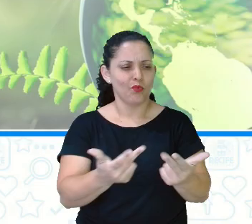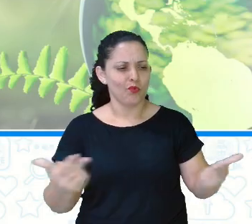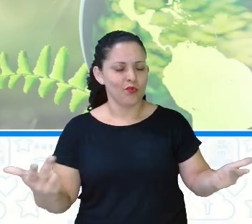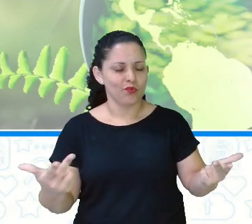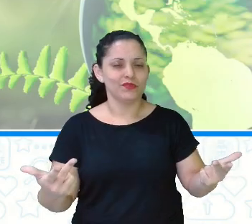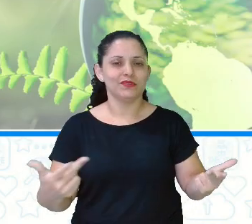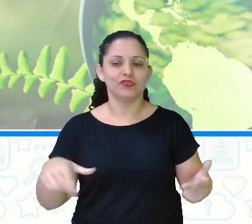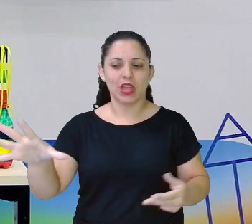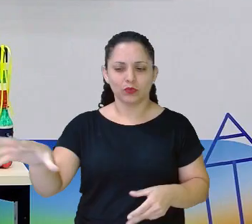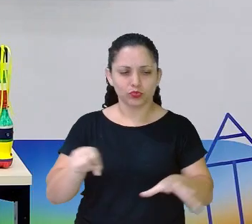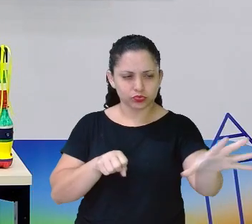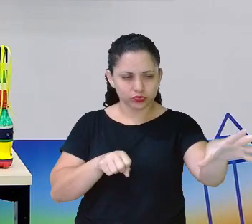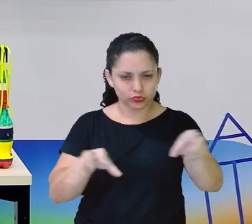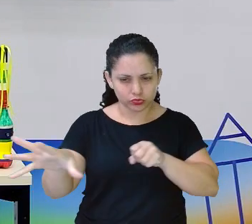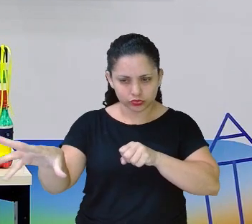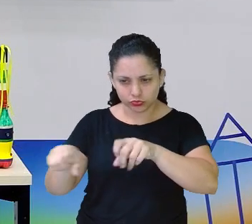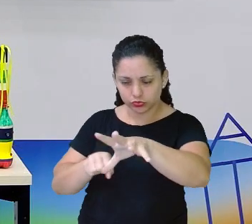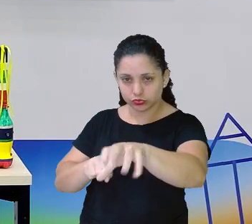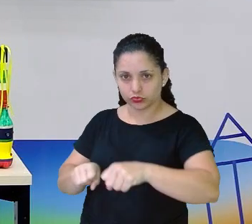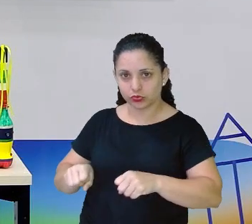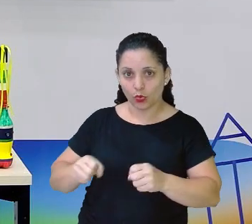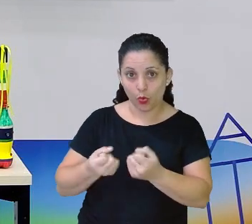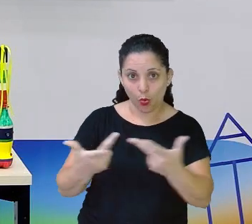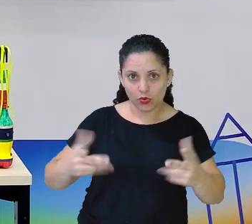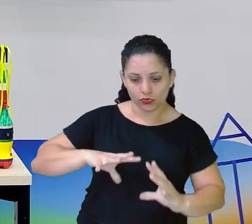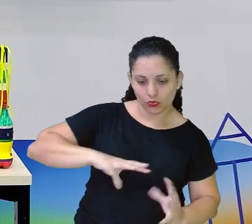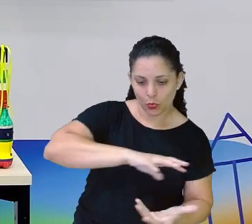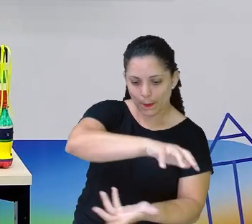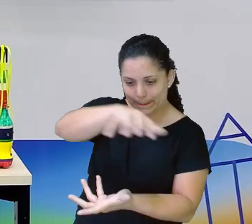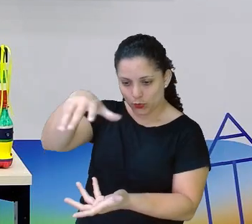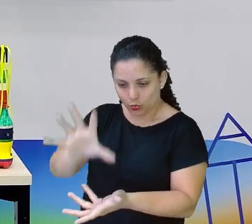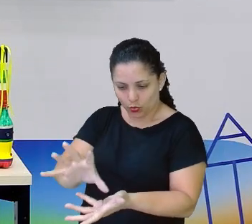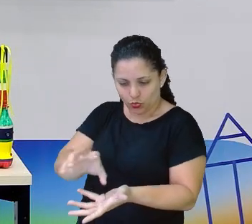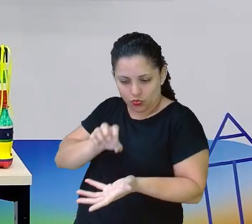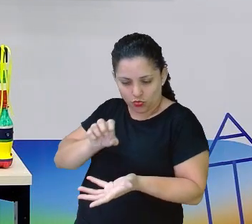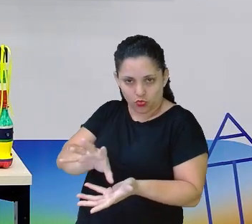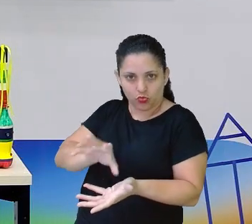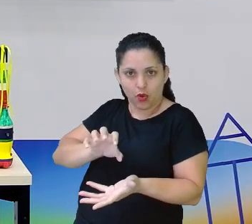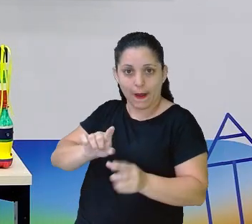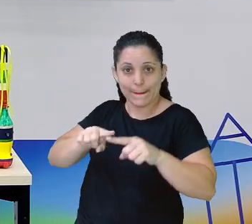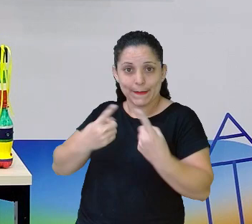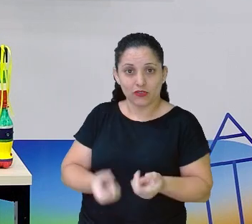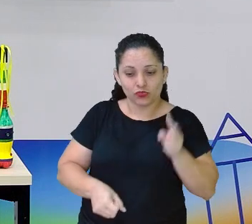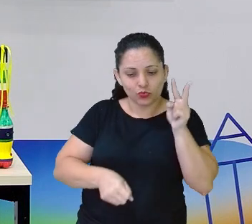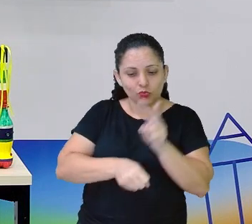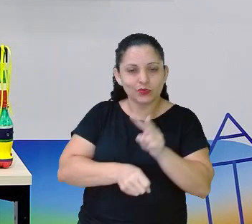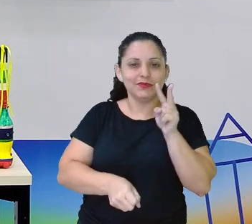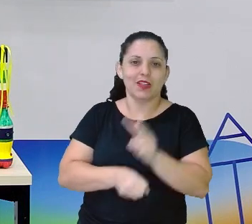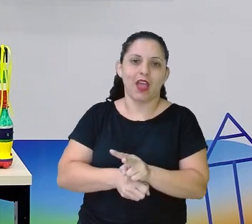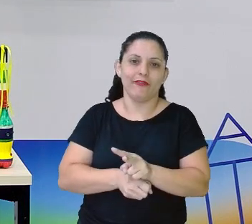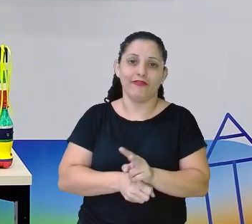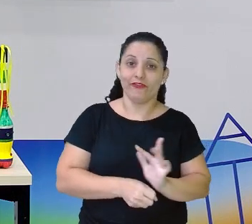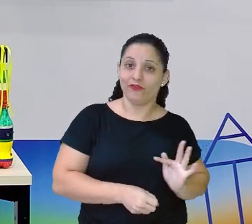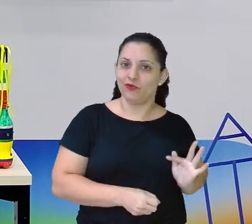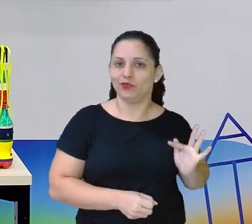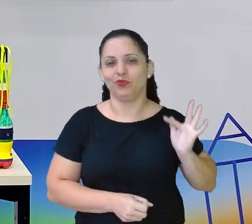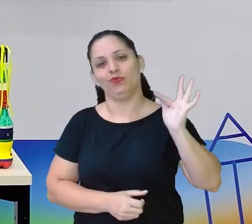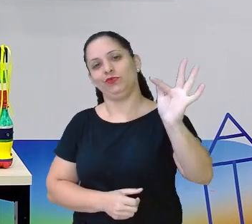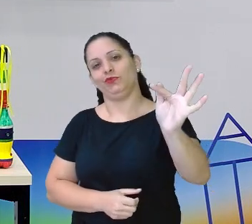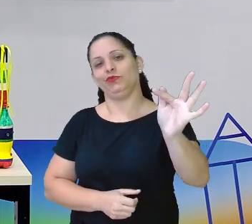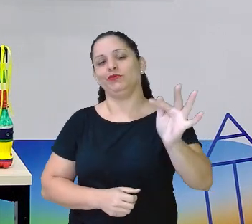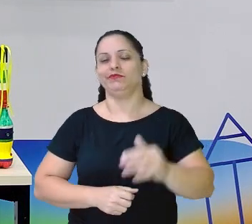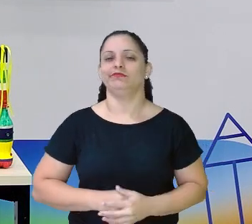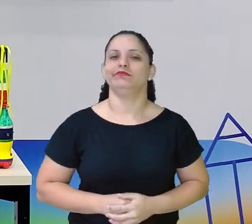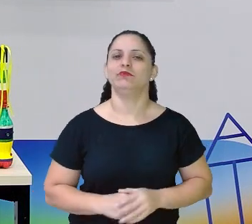gente extrair os recursos naturais, mas também pensar nas gerações futuras. O